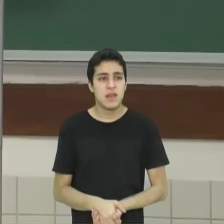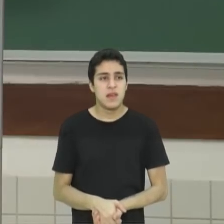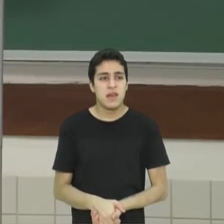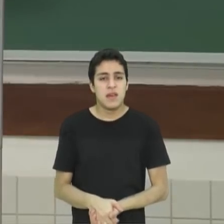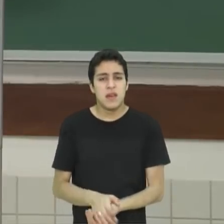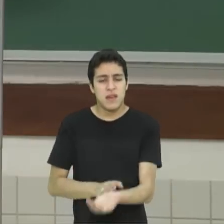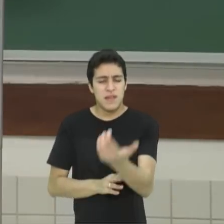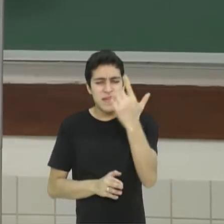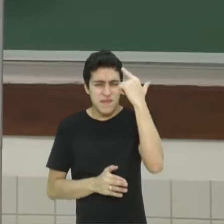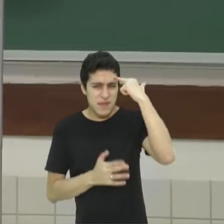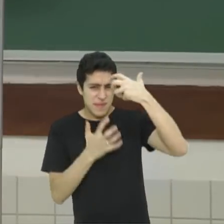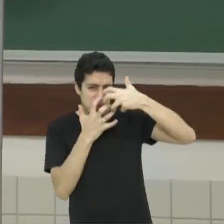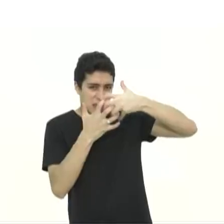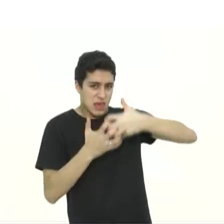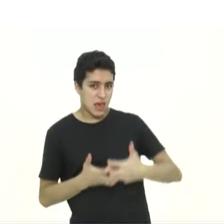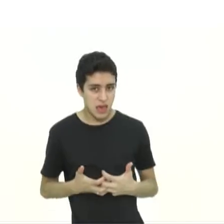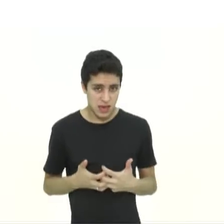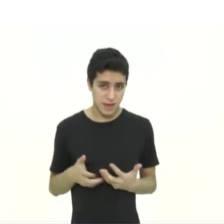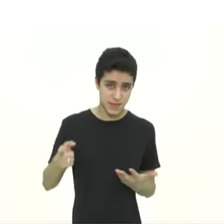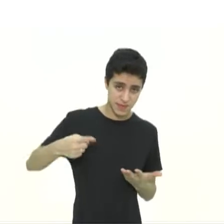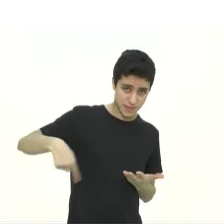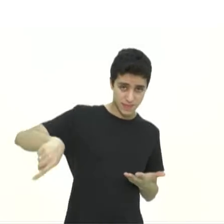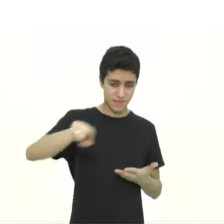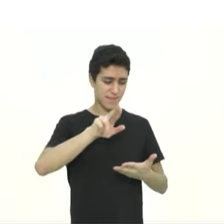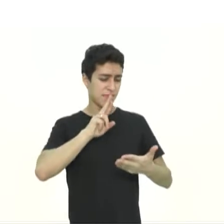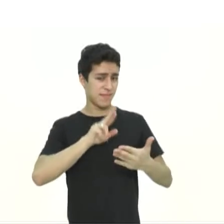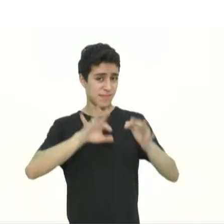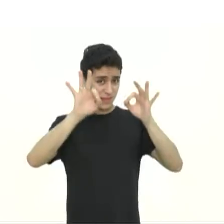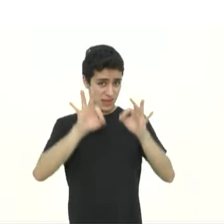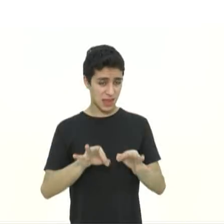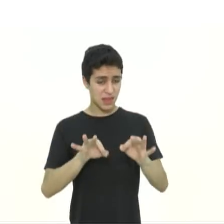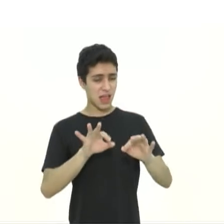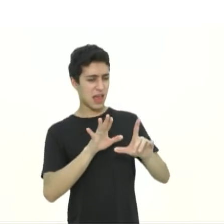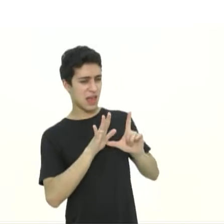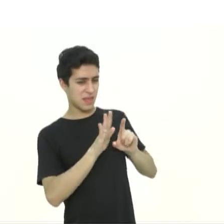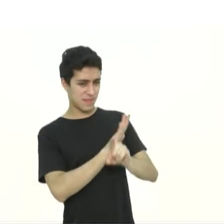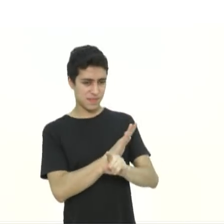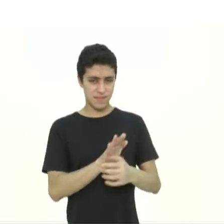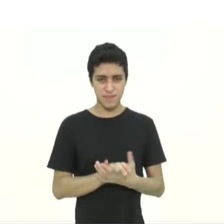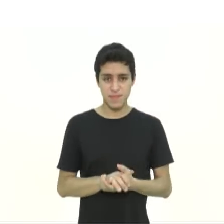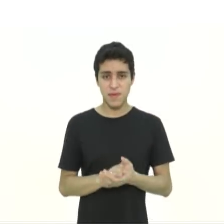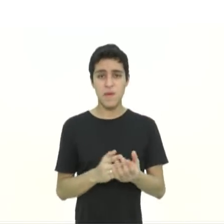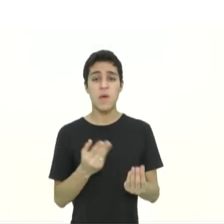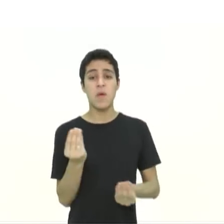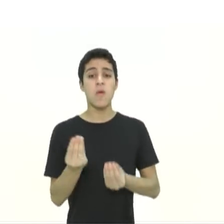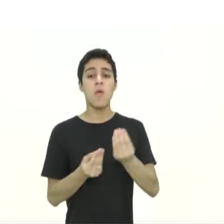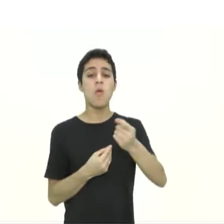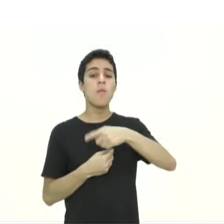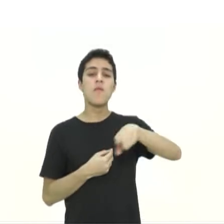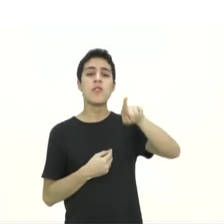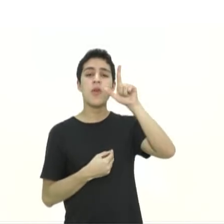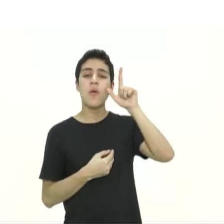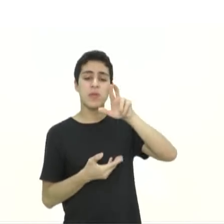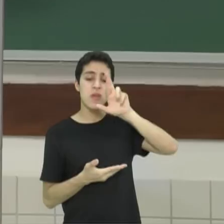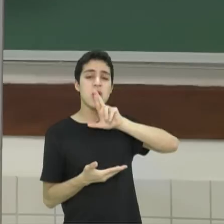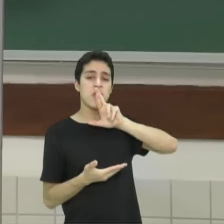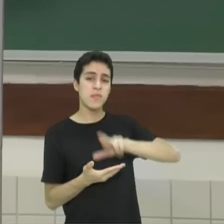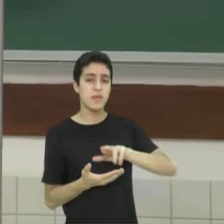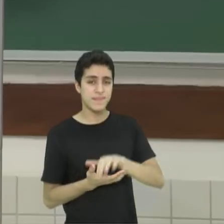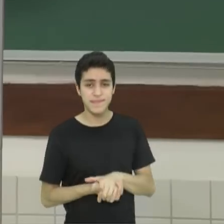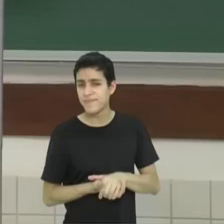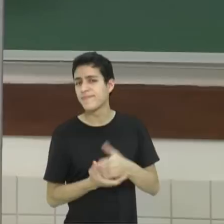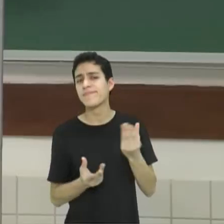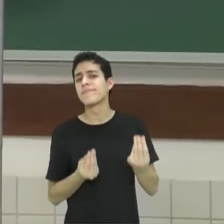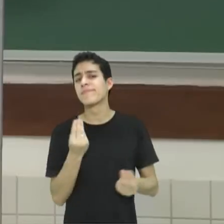Vamos refletir. Se você respondeu corretamente o último quiz, como você chegou a essa resposta? Como que